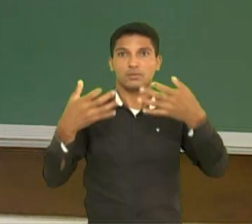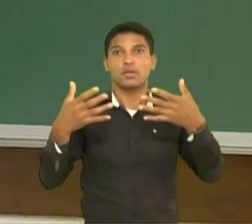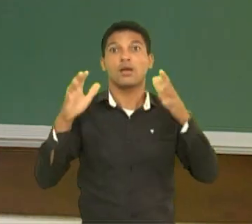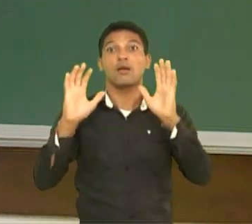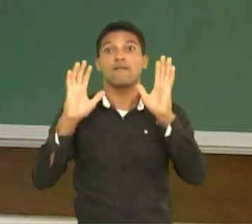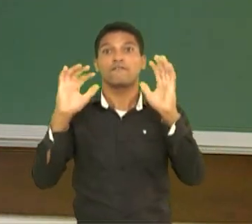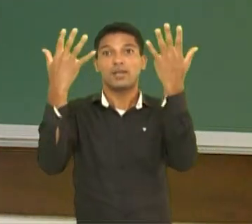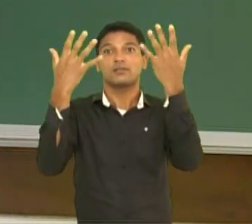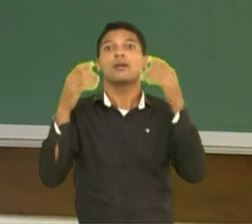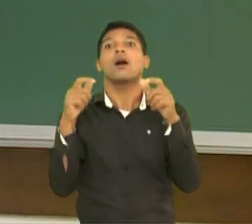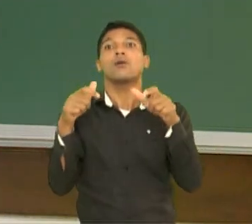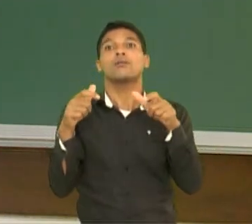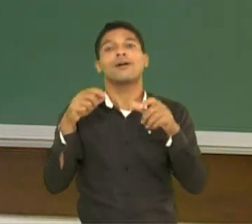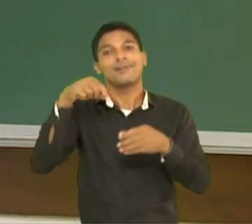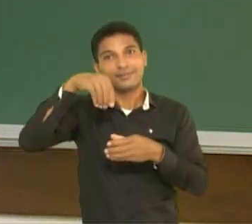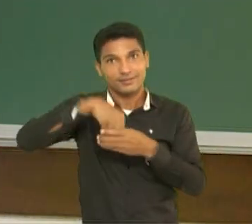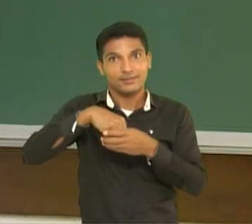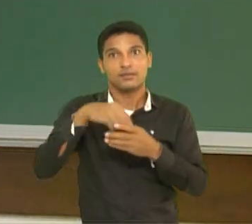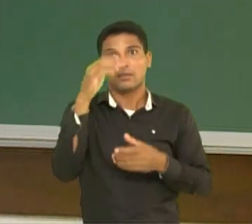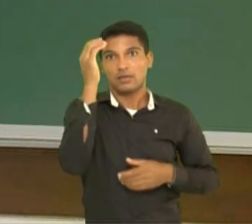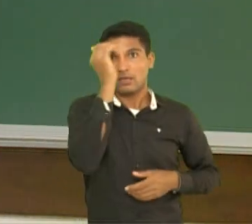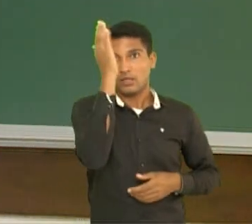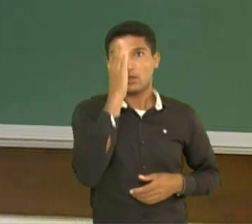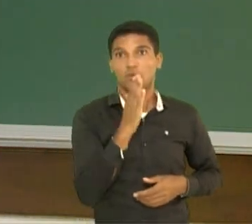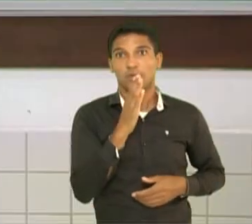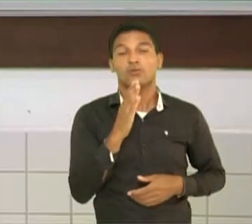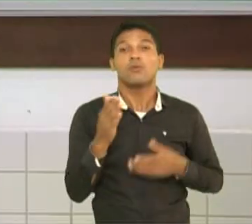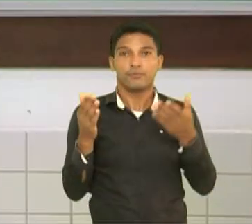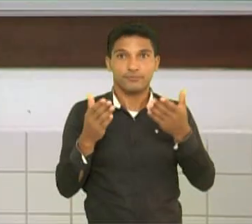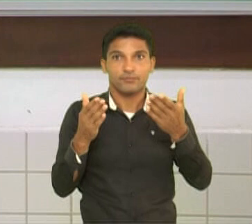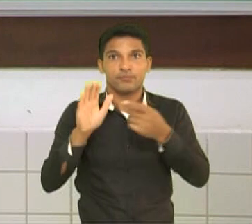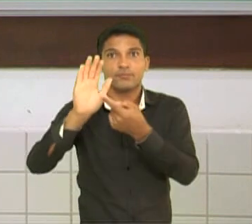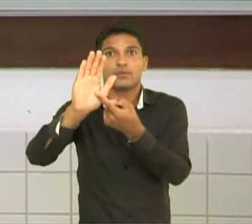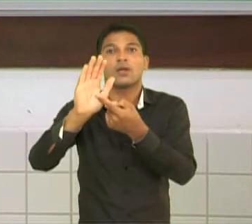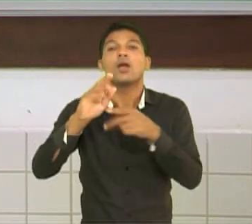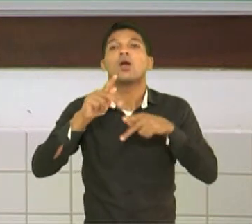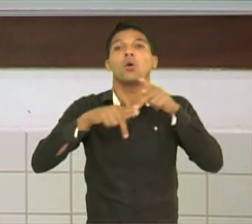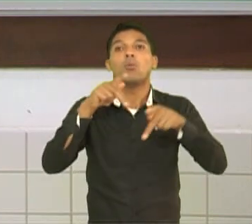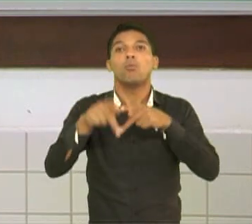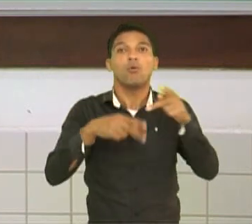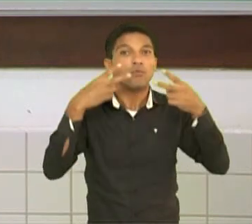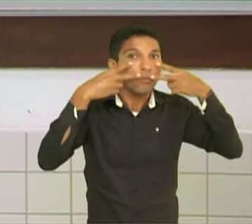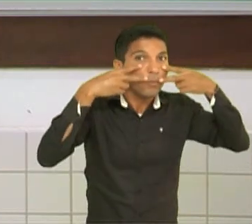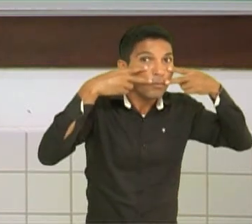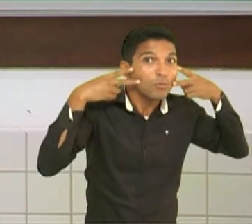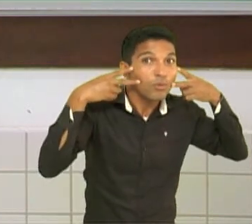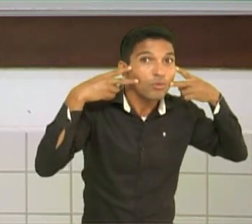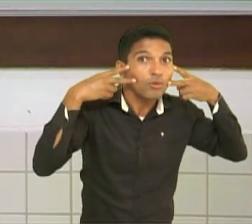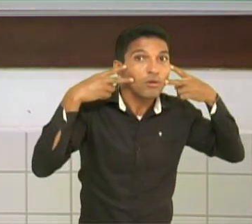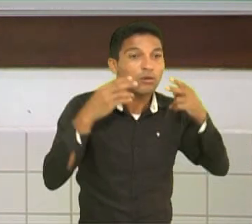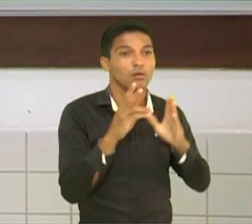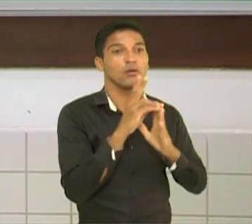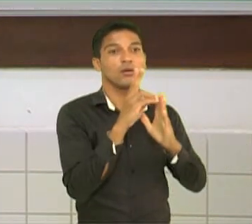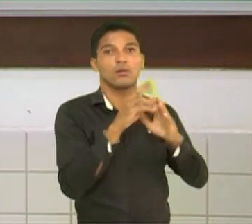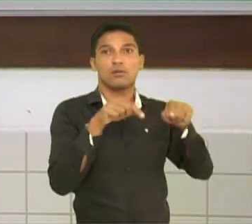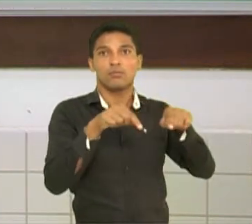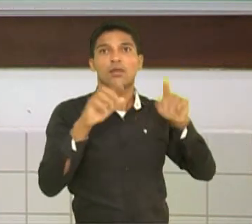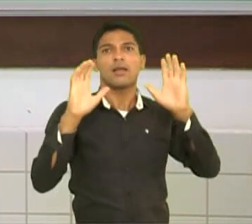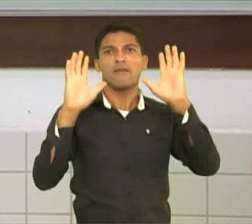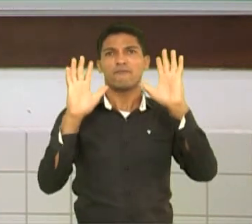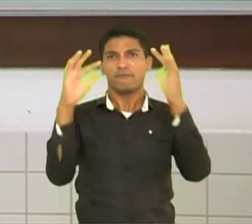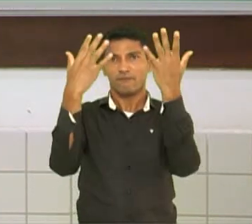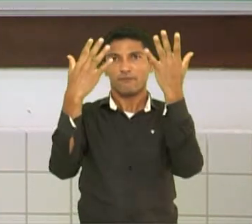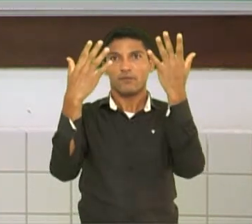que acontece aqui no Brasil, que faz parte da tradição dos povos indígenas. E esta festa se